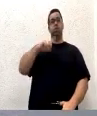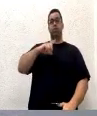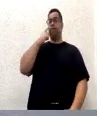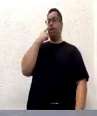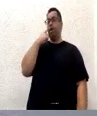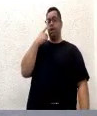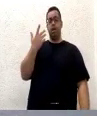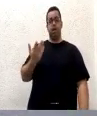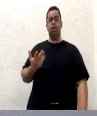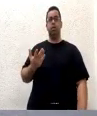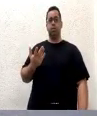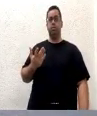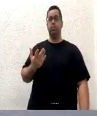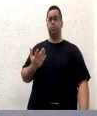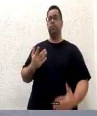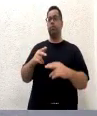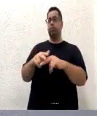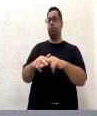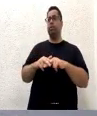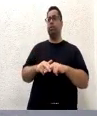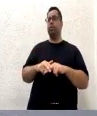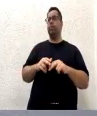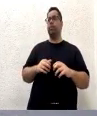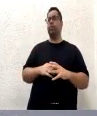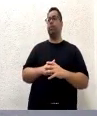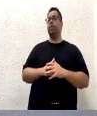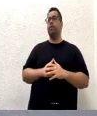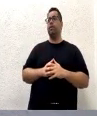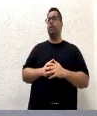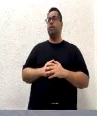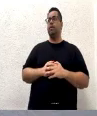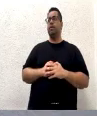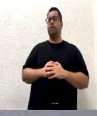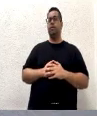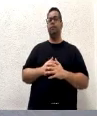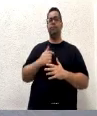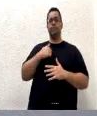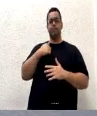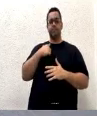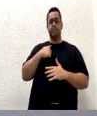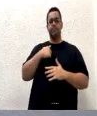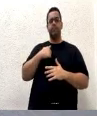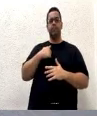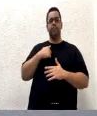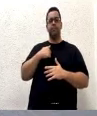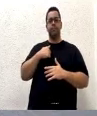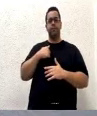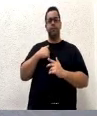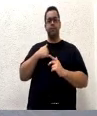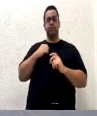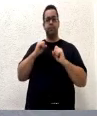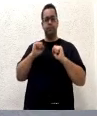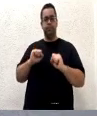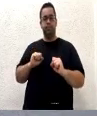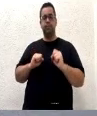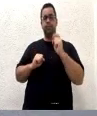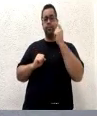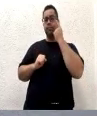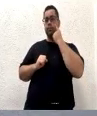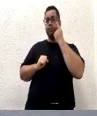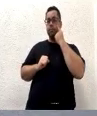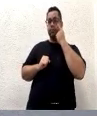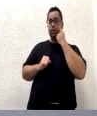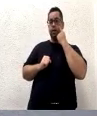é mais nesse sentido. Por isso que a gente também assim, poderia até, às vezes, verificar a possibilidade de